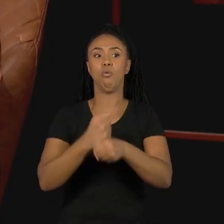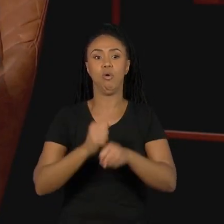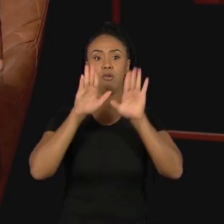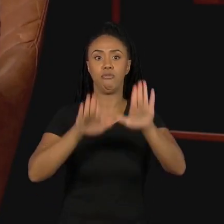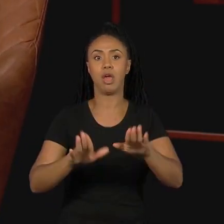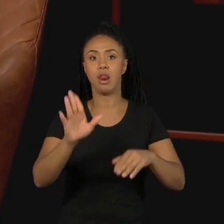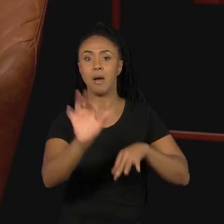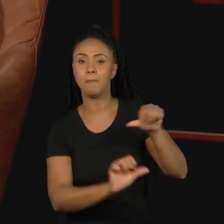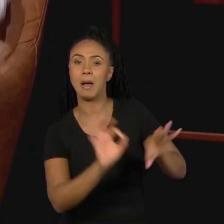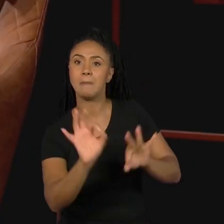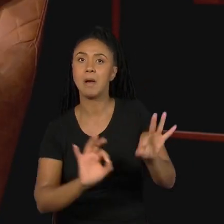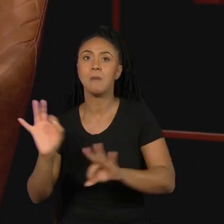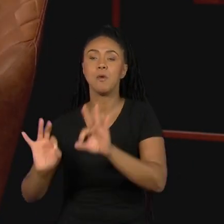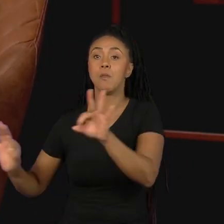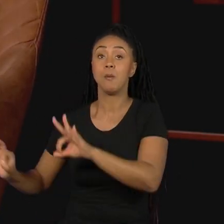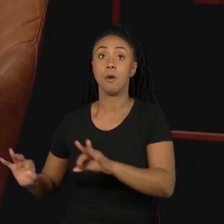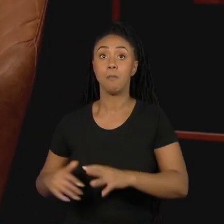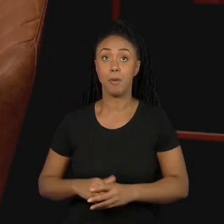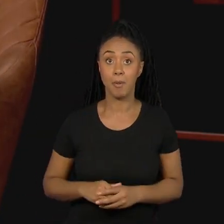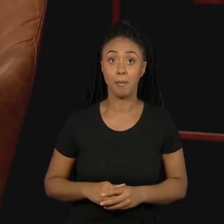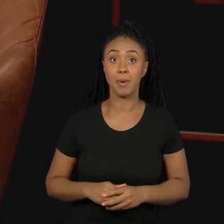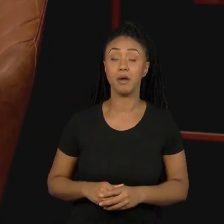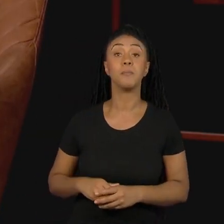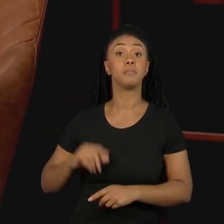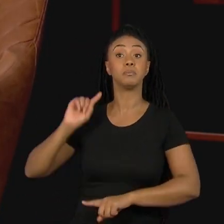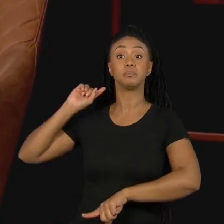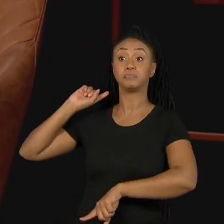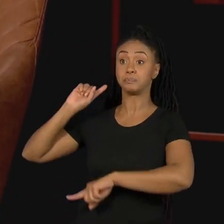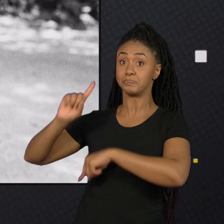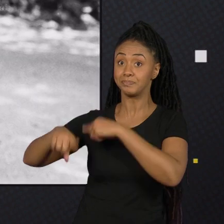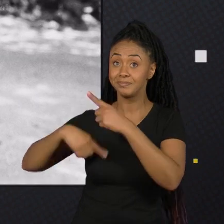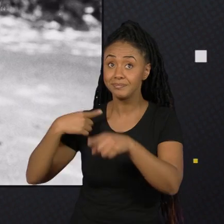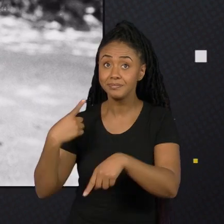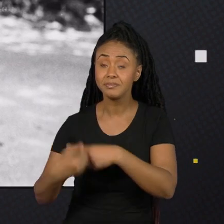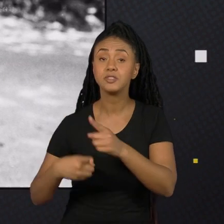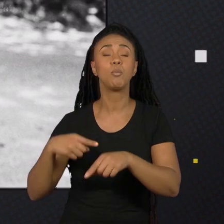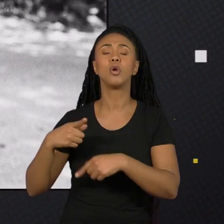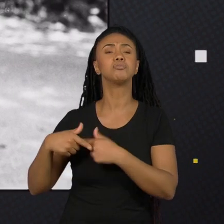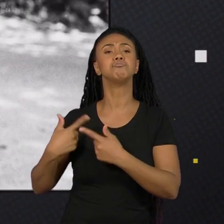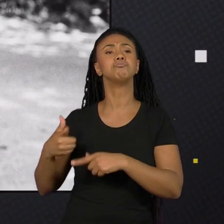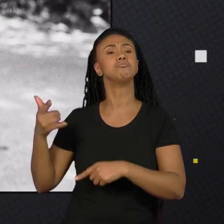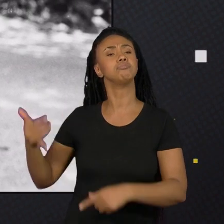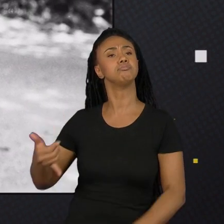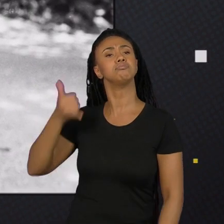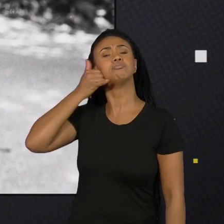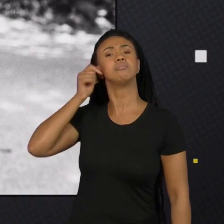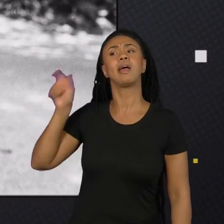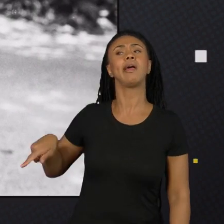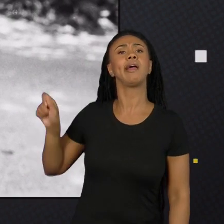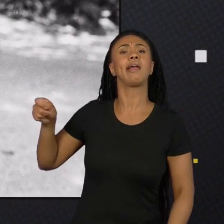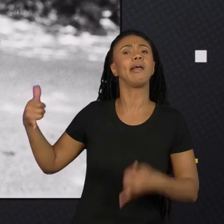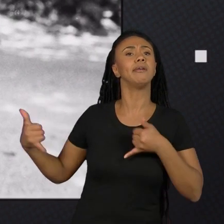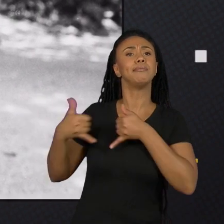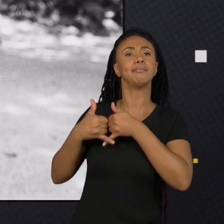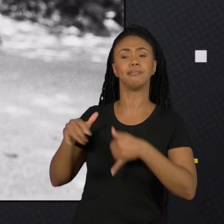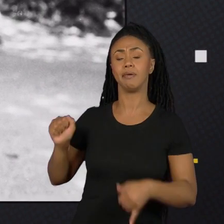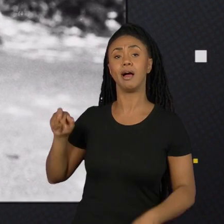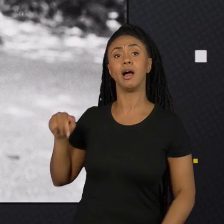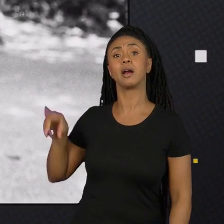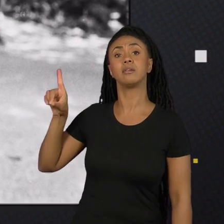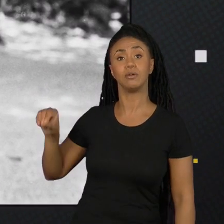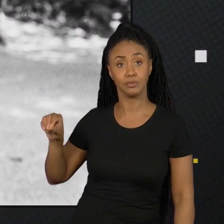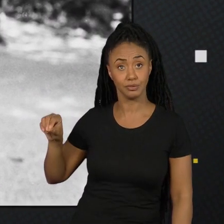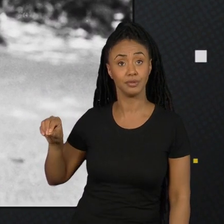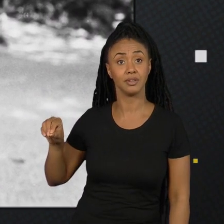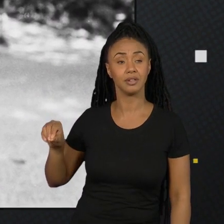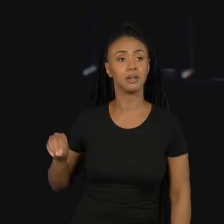estava lá, cara, lá era um lugar depois do desconhecido. Toca o telefone, é o Arnaldo. E no que deu esse